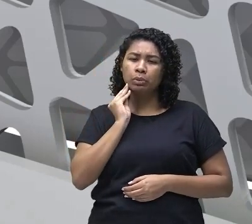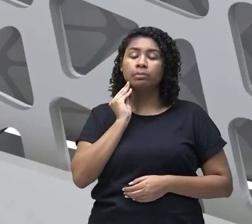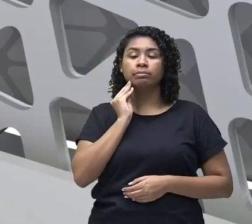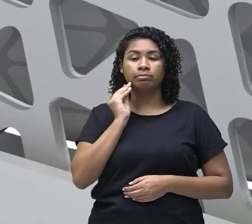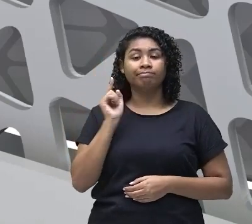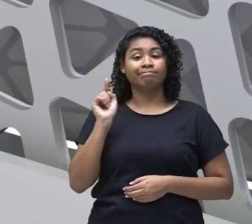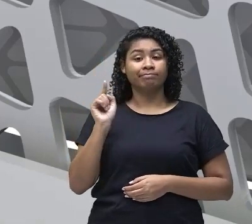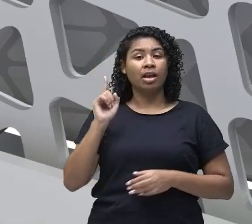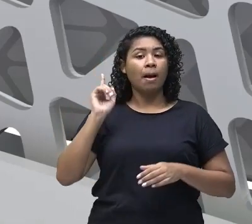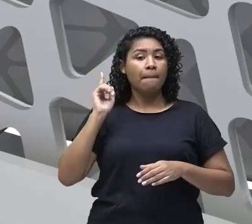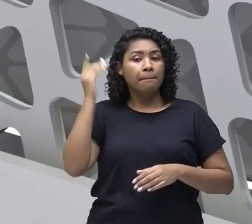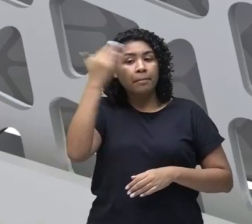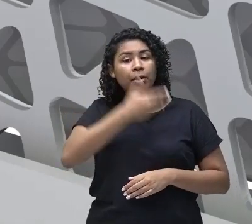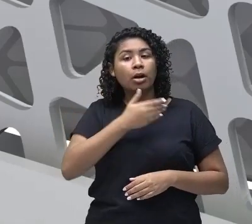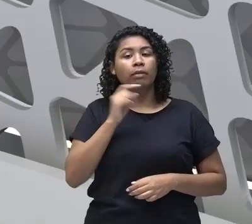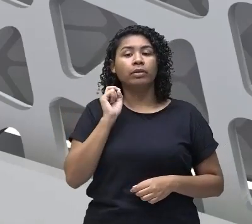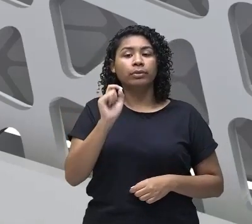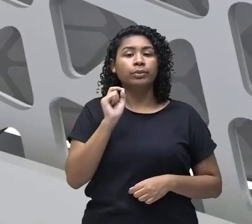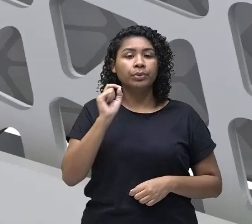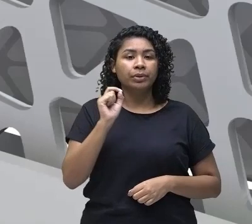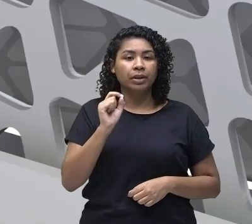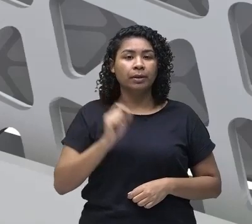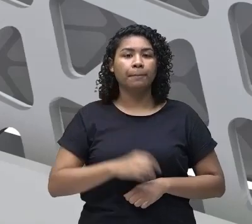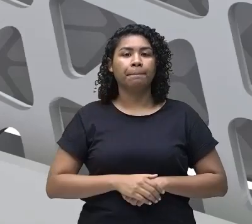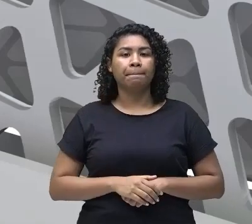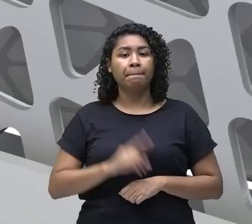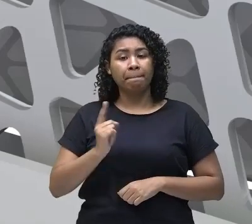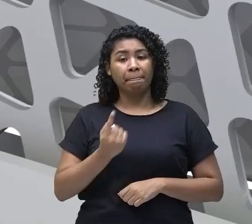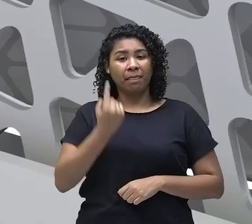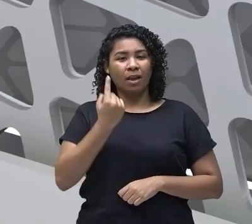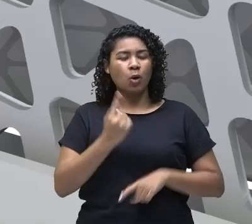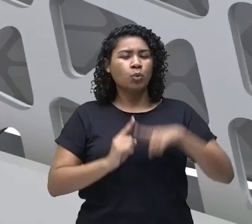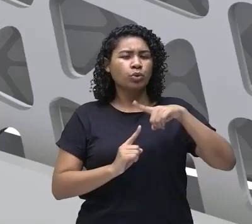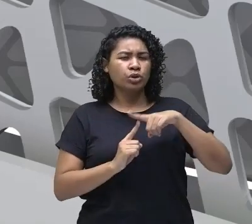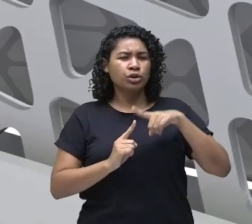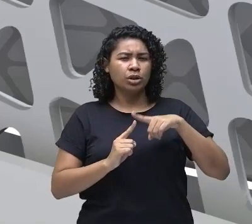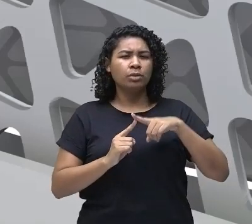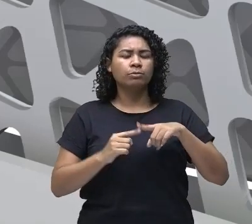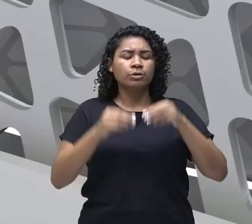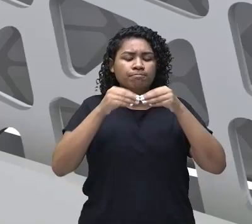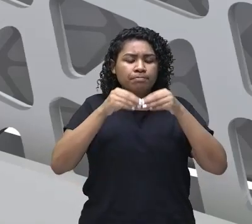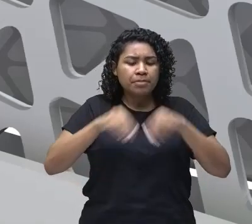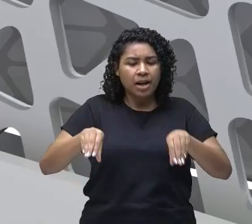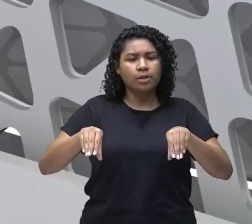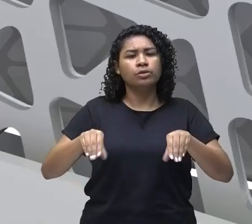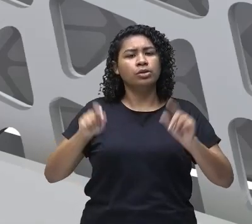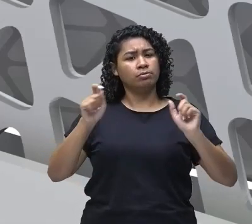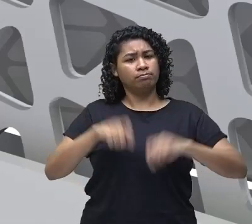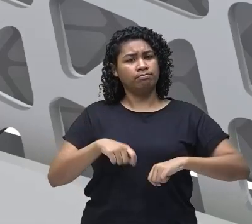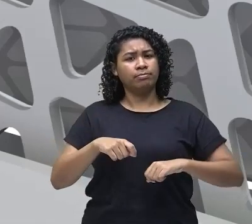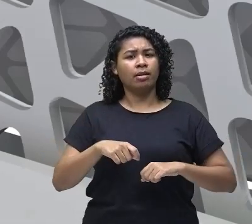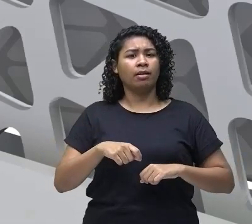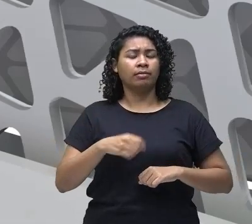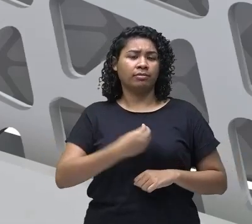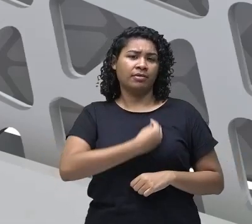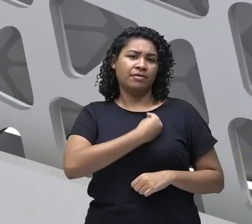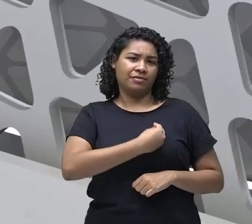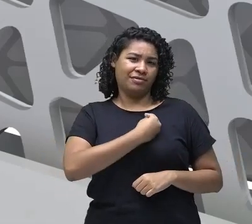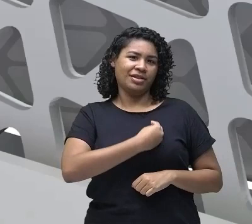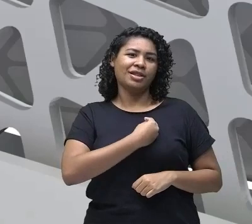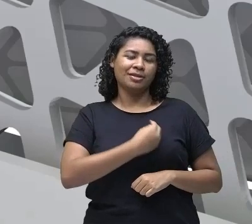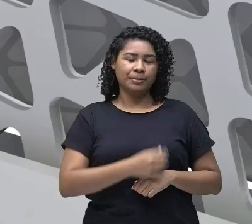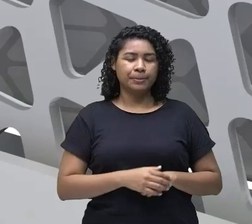mostra muito claramente um tipo de dano que os raios ultravioletas em excesso, né,